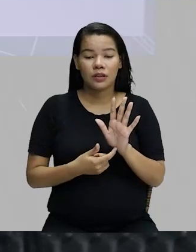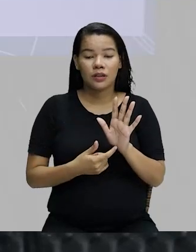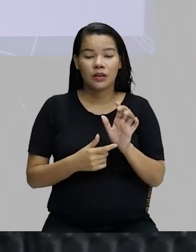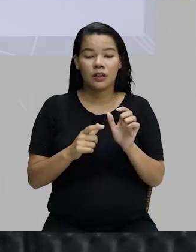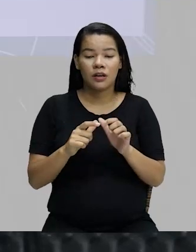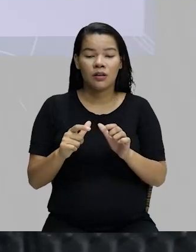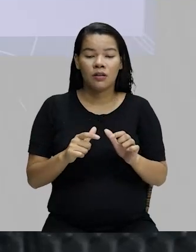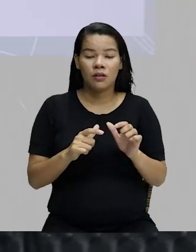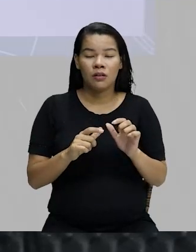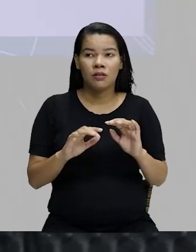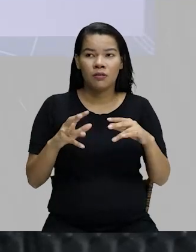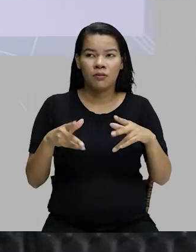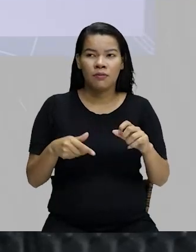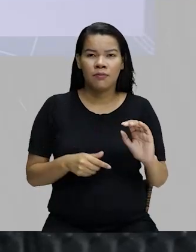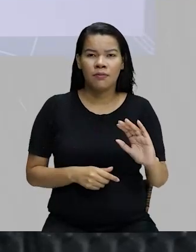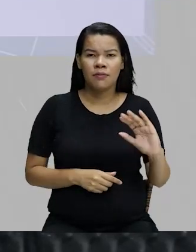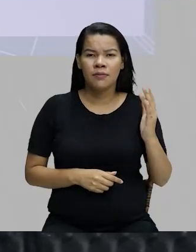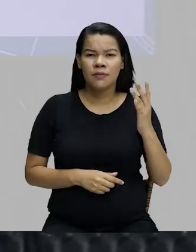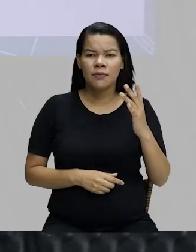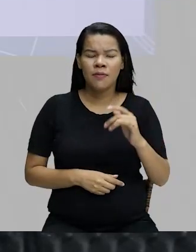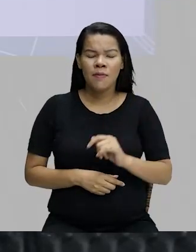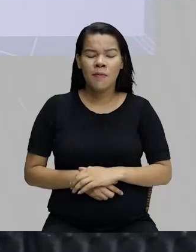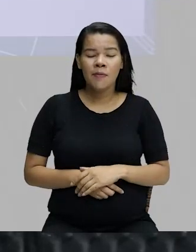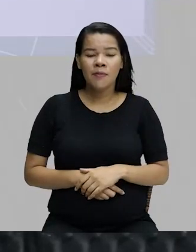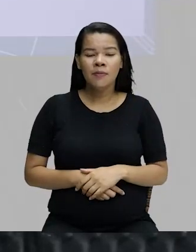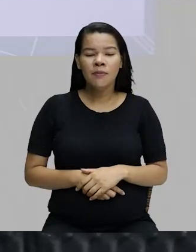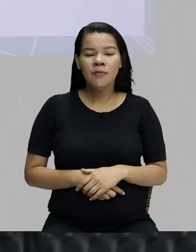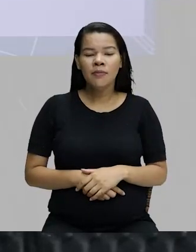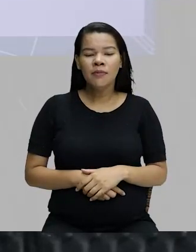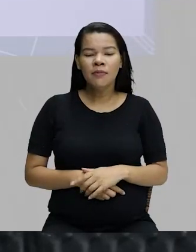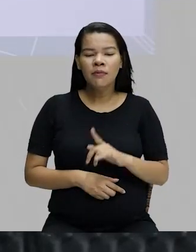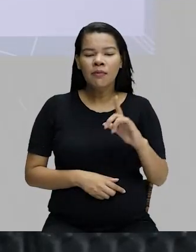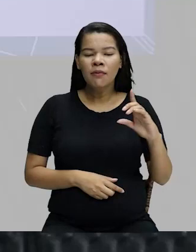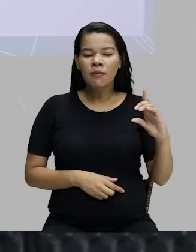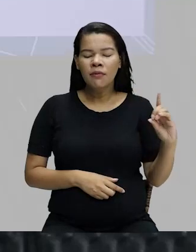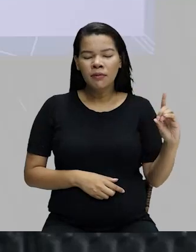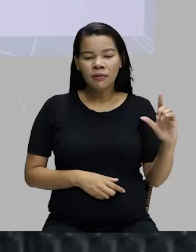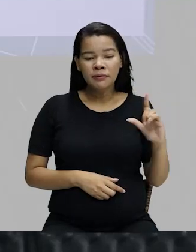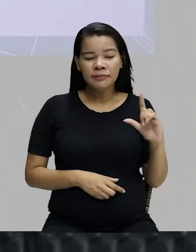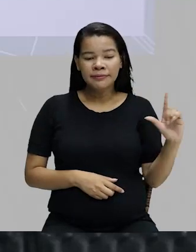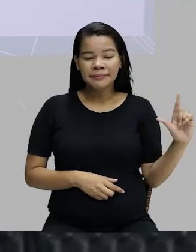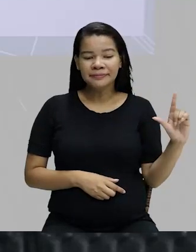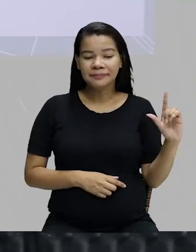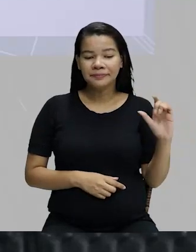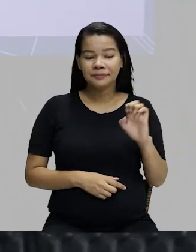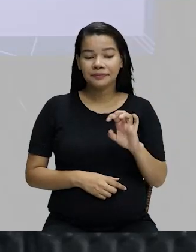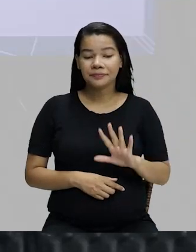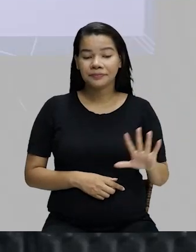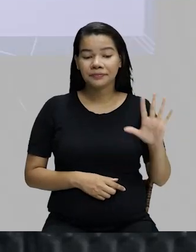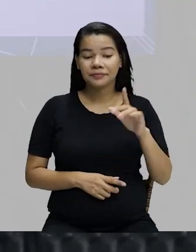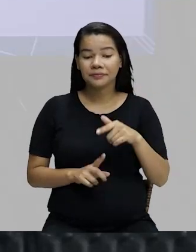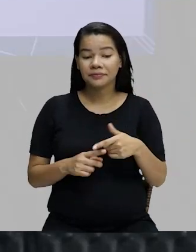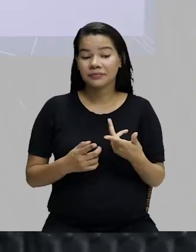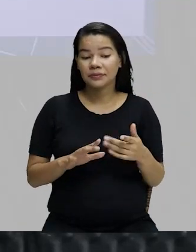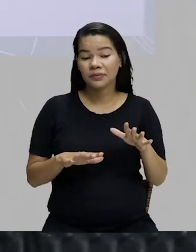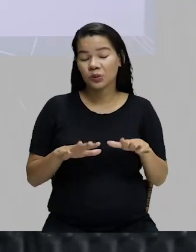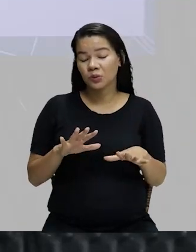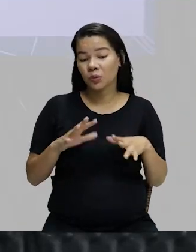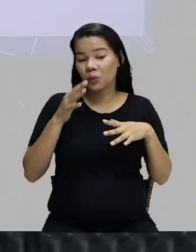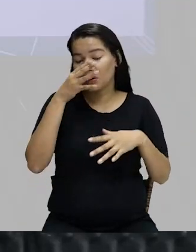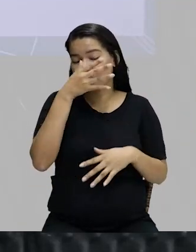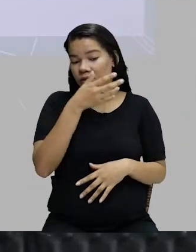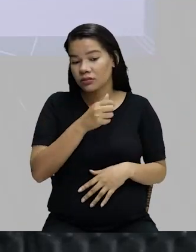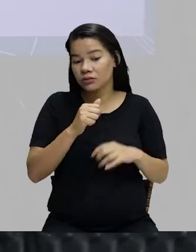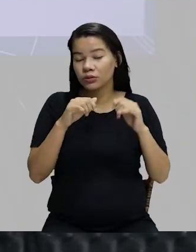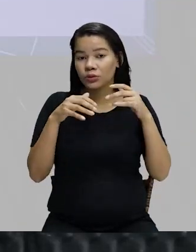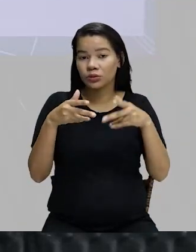aconteceu no que nós chamamos de leste europeu, mas toda a Europa, praticamente toda a Europa,